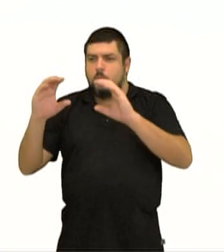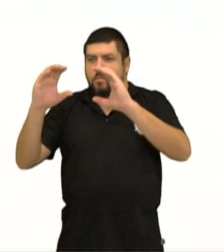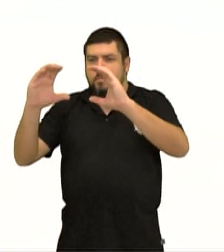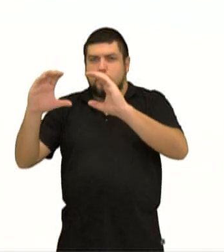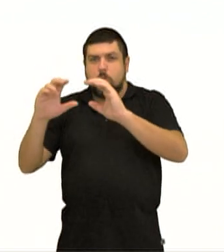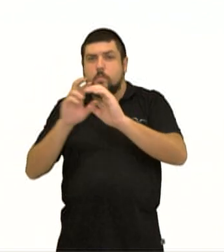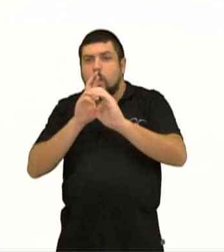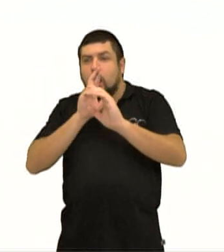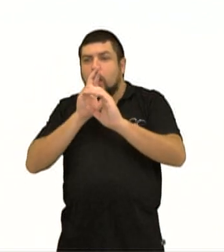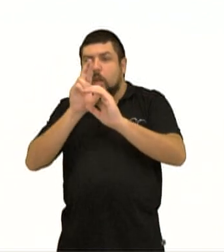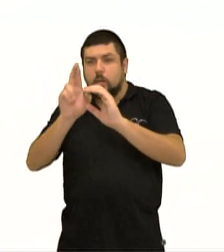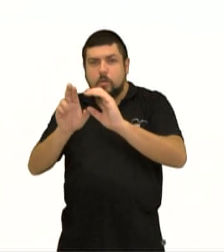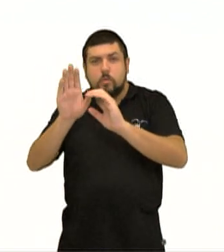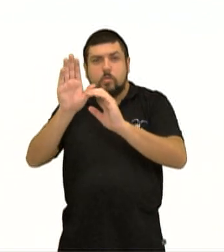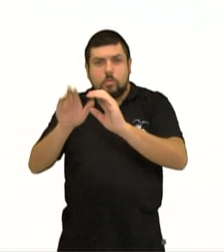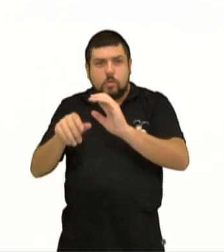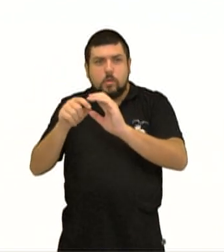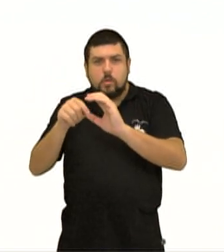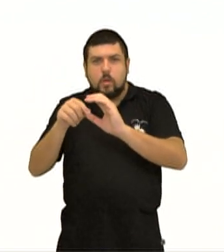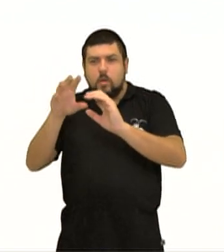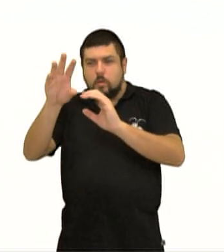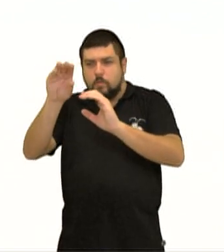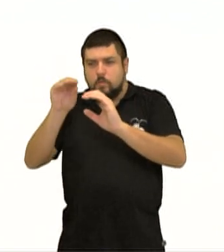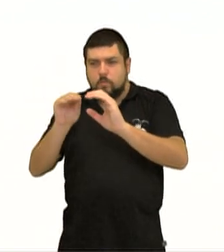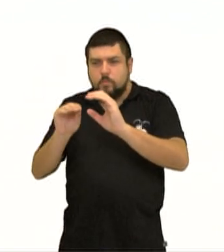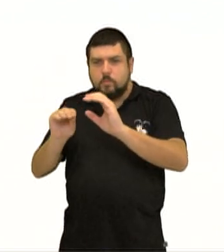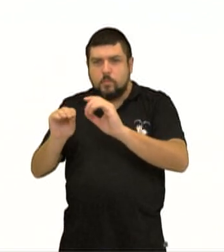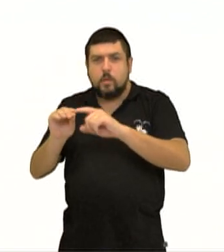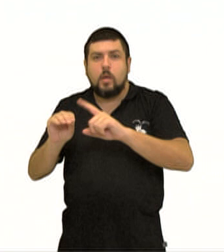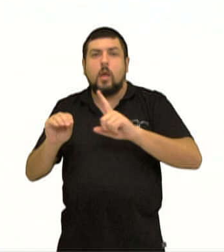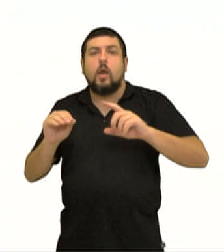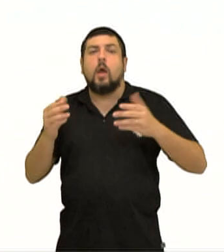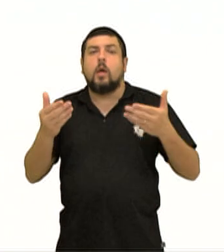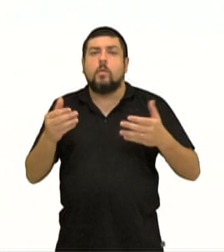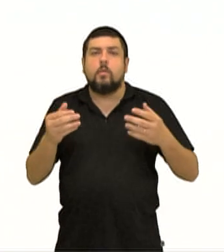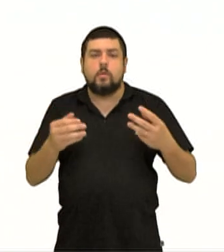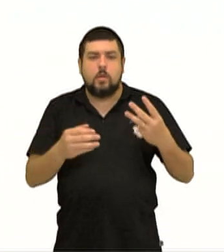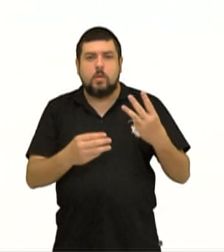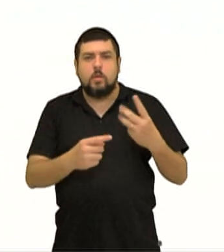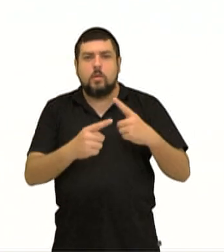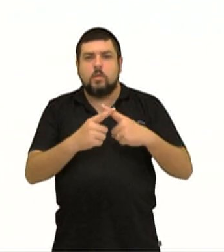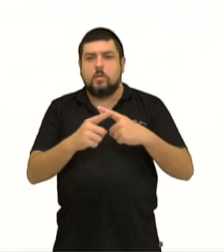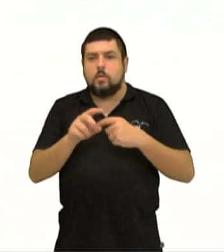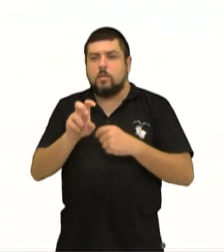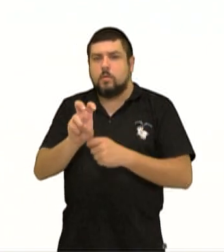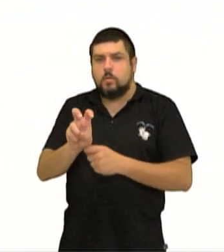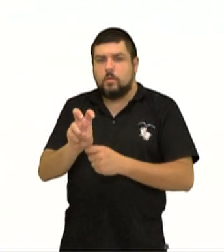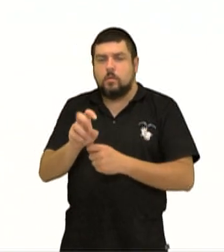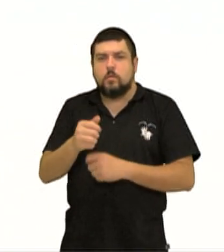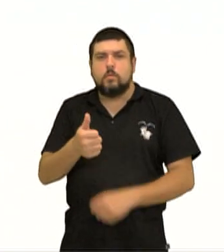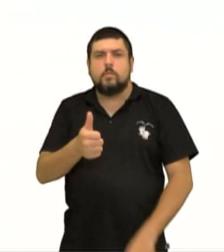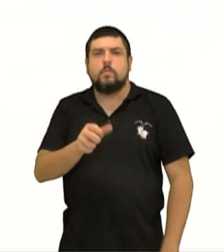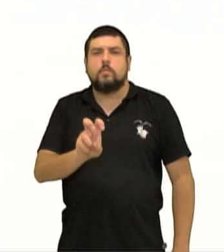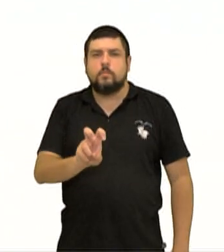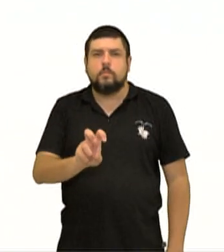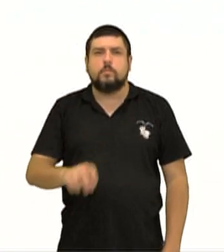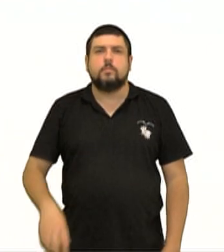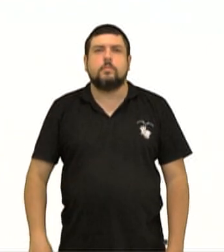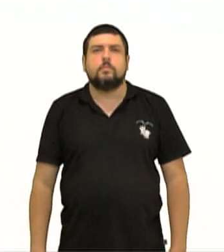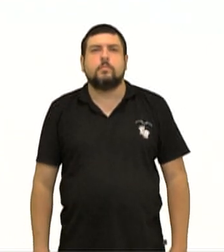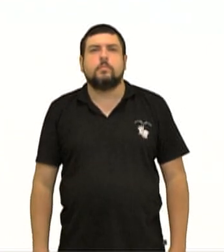no parênteses, eu faço a multiplicação. 3 vezes 5, 15,